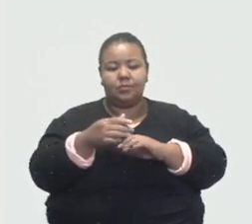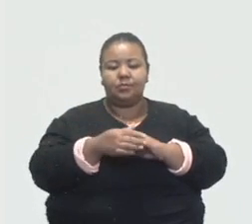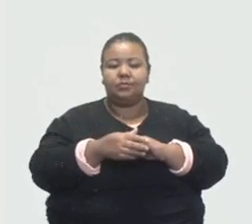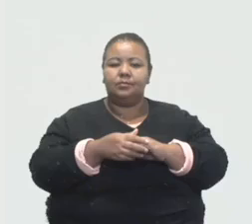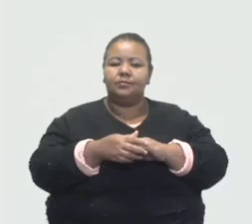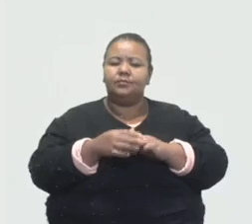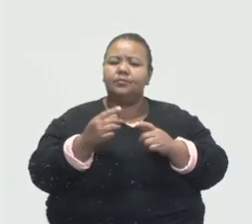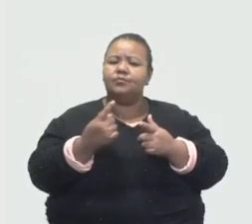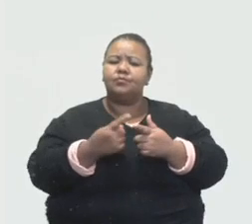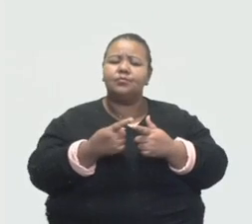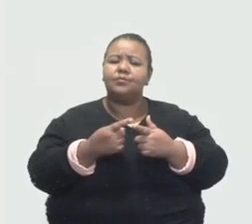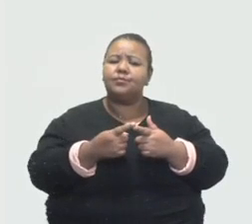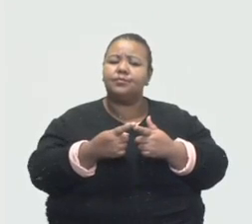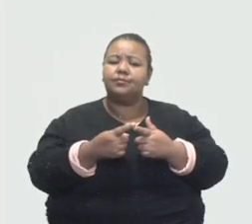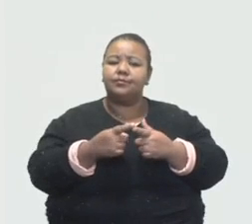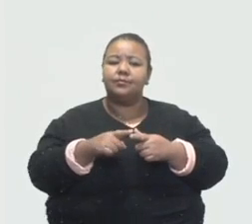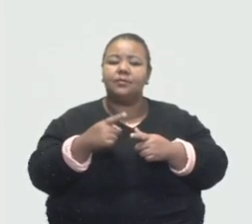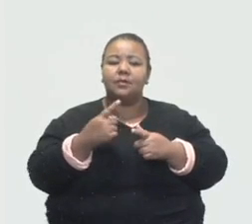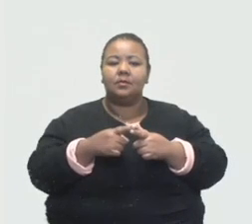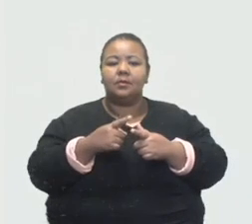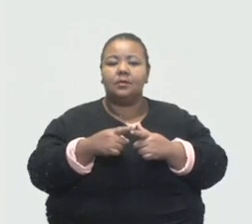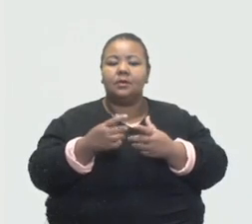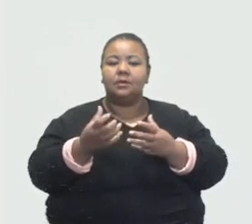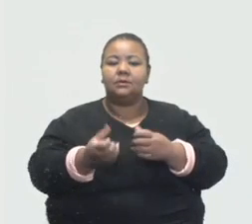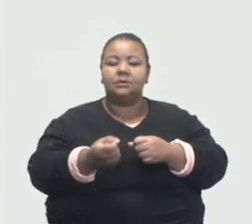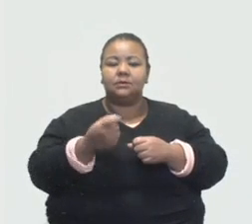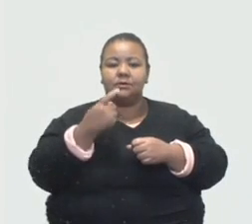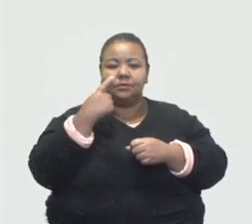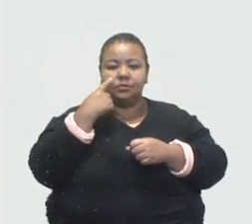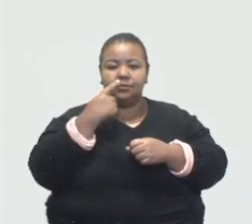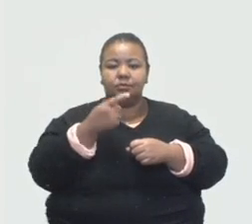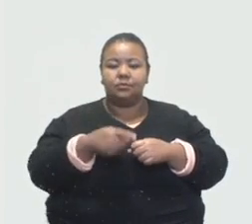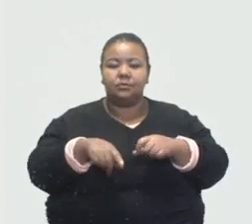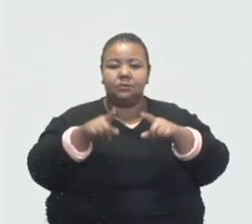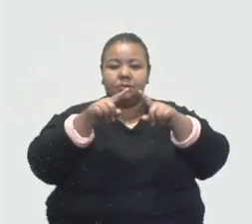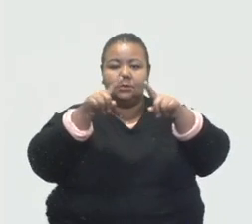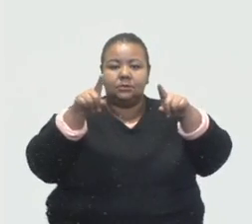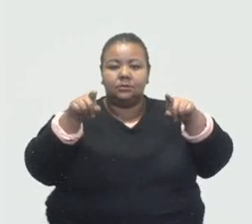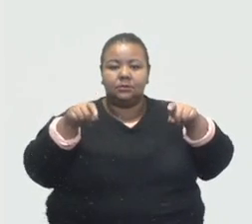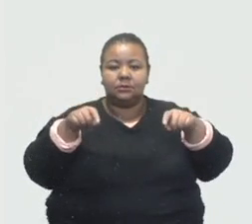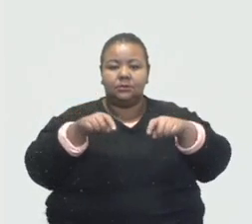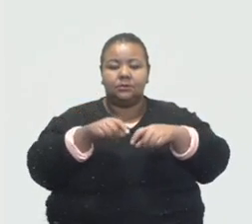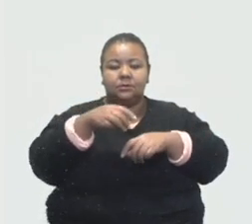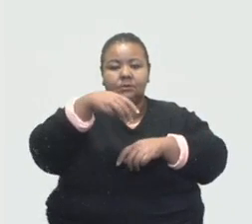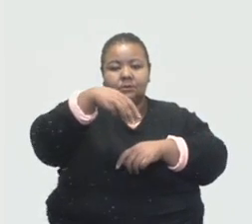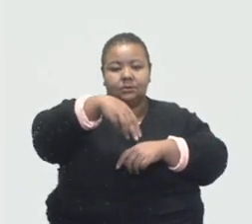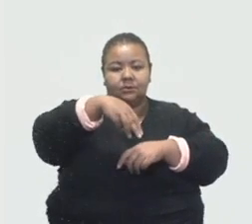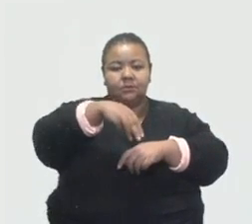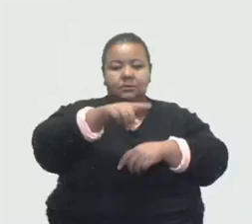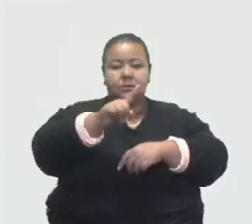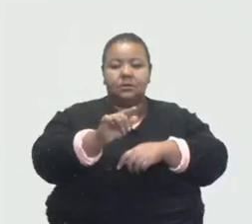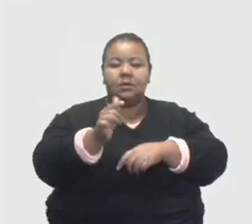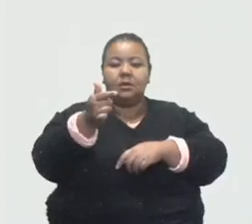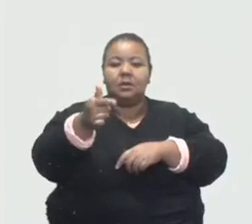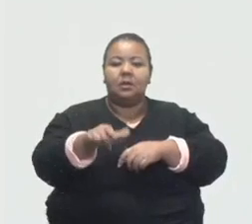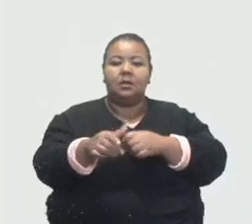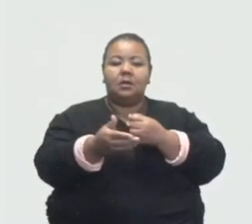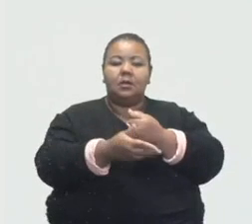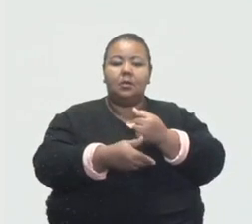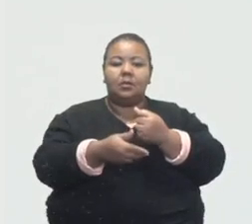Mas por que esse conceito? Porque a gente vai trabalhar que a matriz M ela é obtida com base